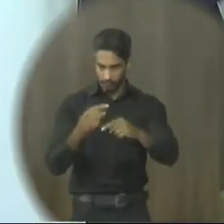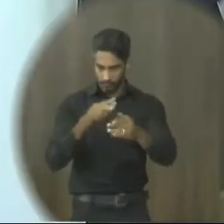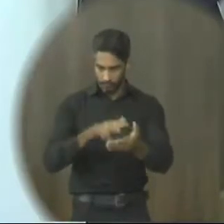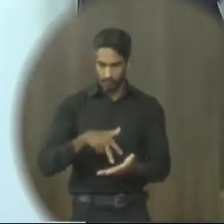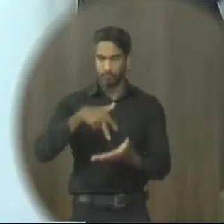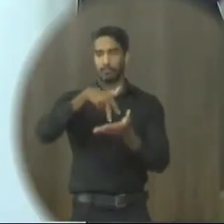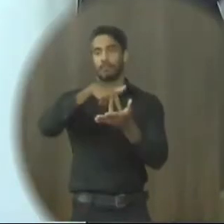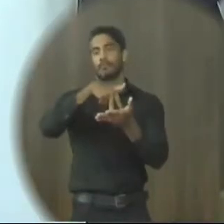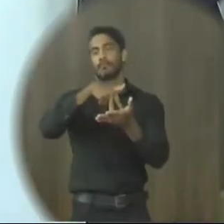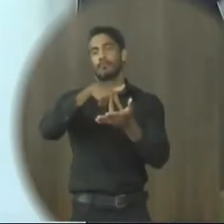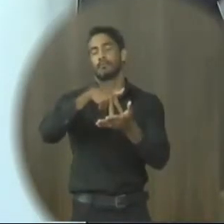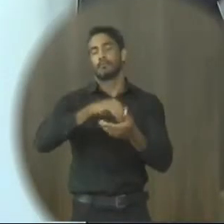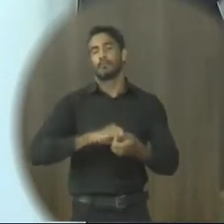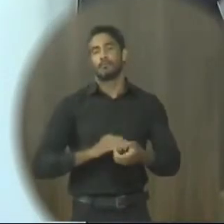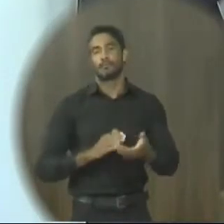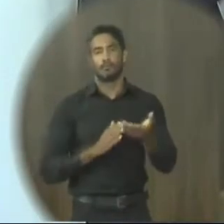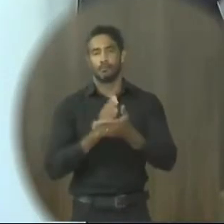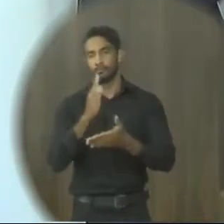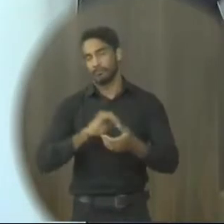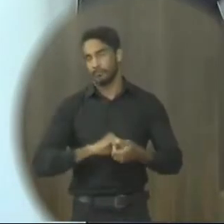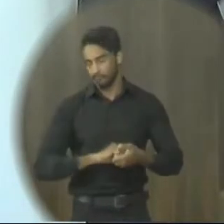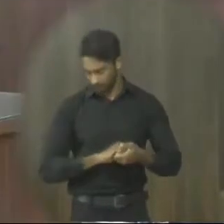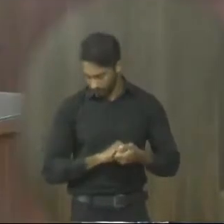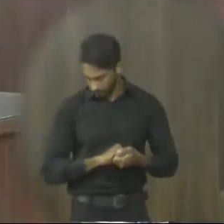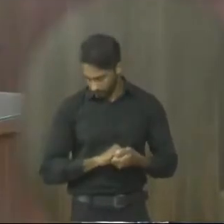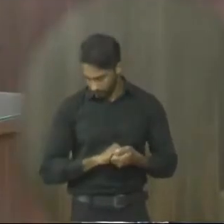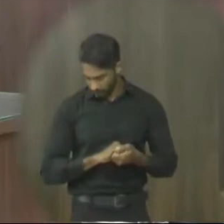contrários se levantem. Aprovado.